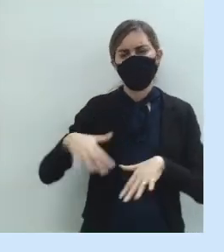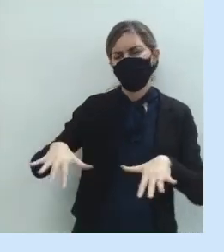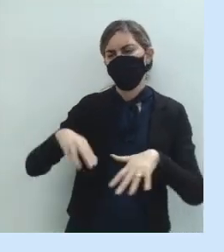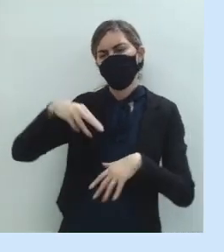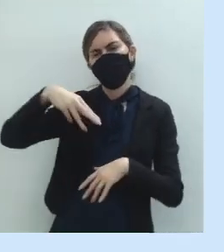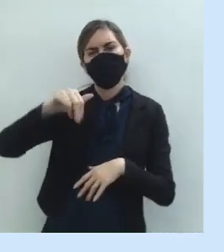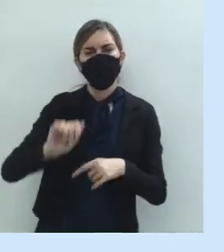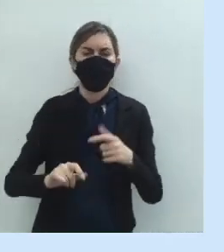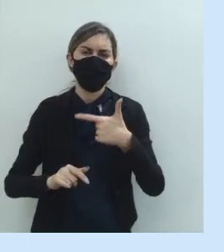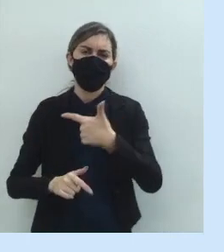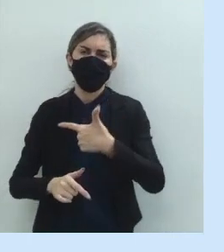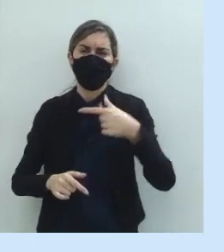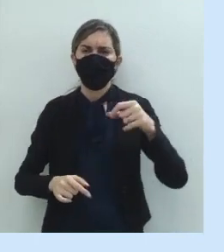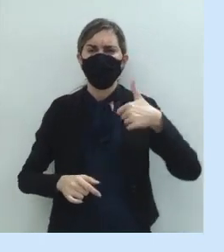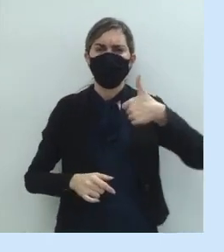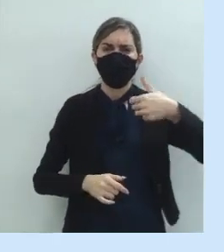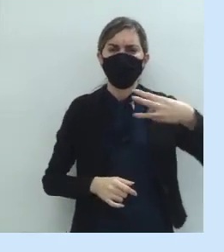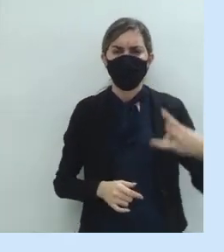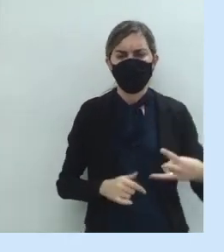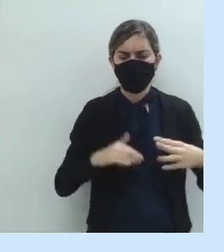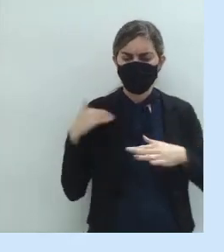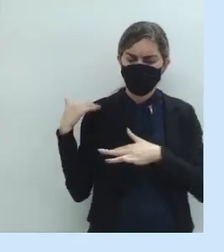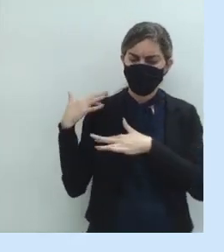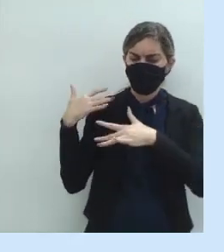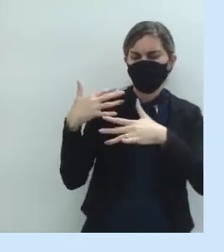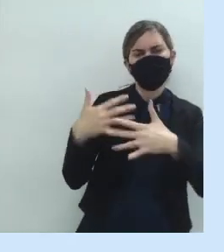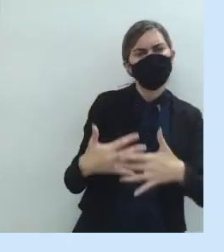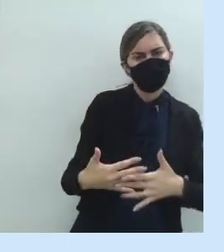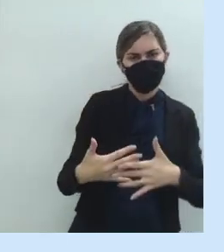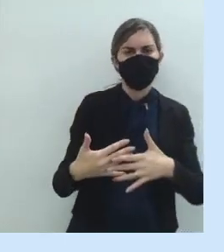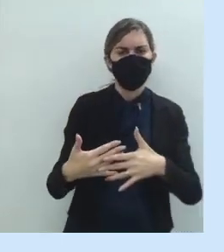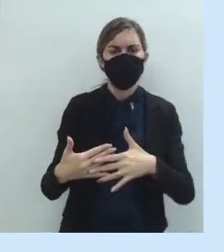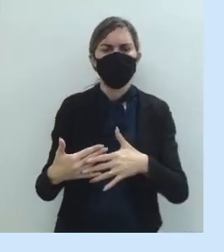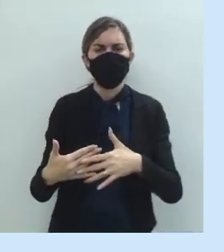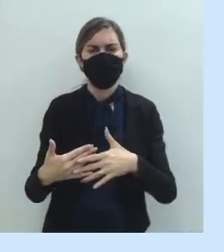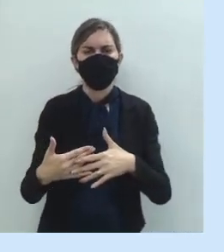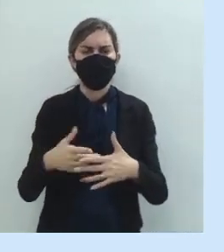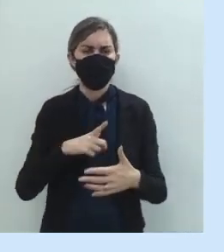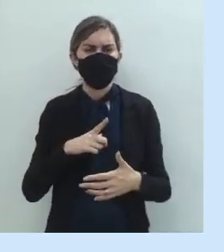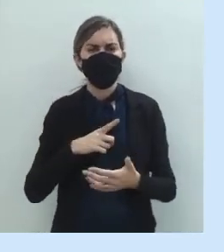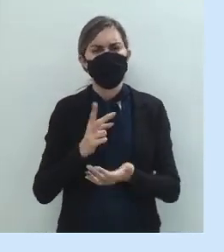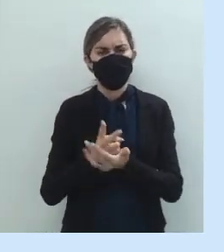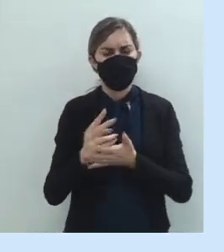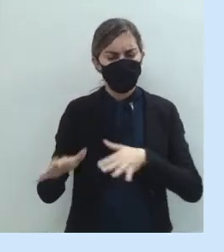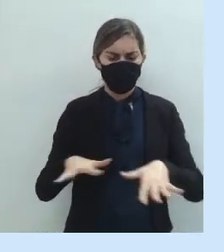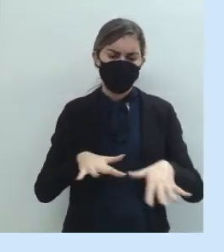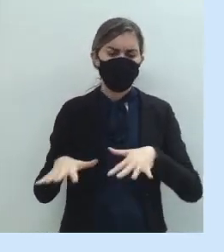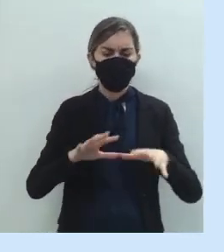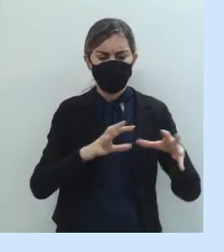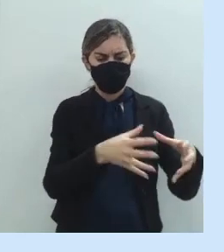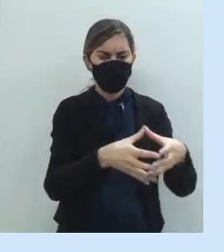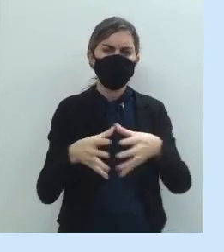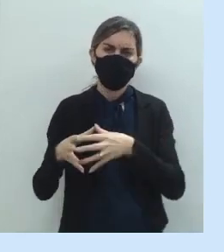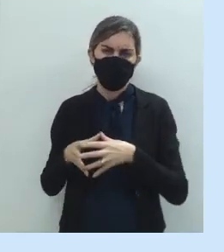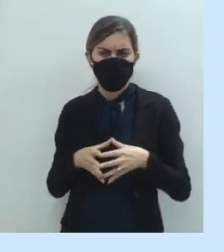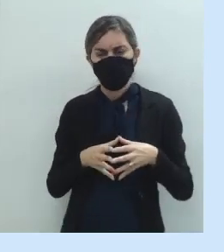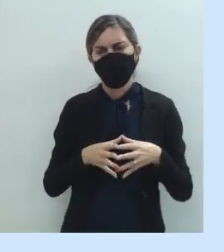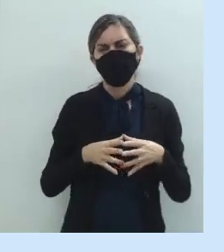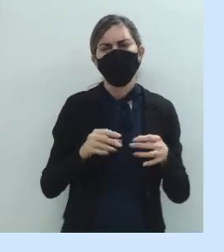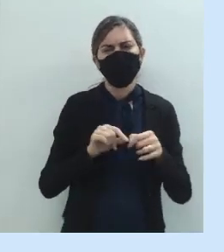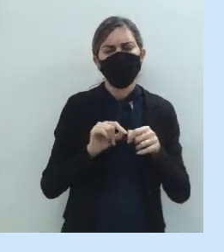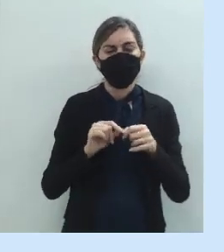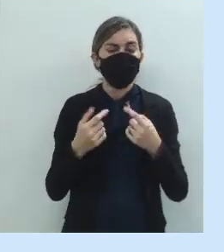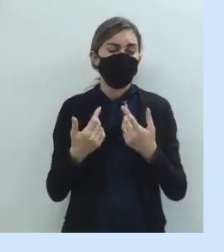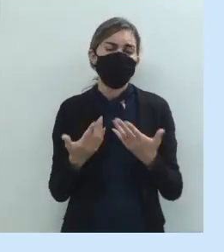em 2013 a gente vai ter, ao longo dessas décadas, sempre movimentos coletivos de produção que